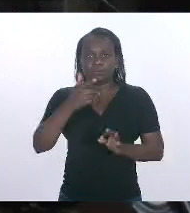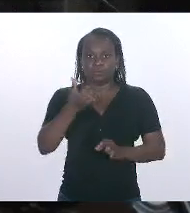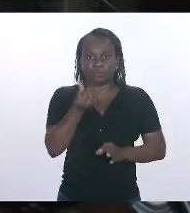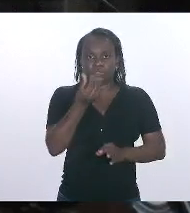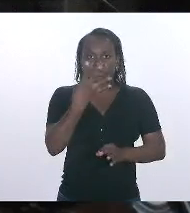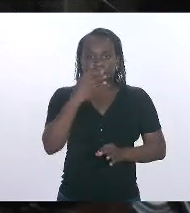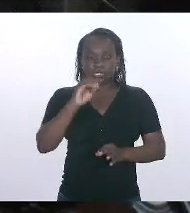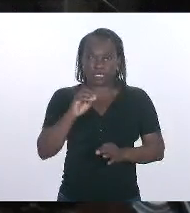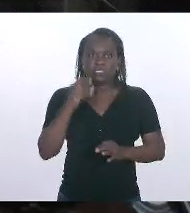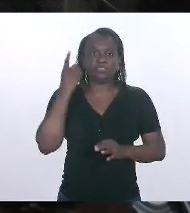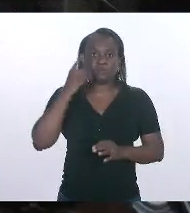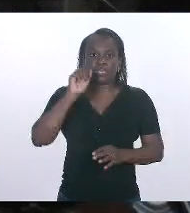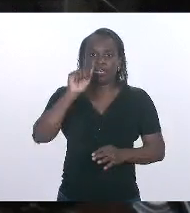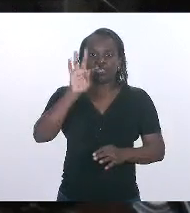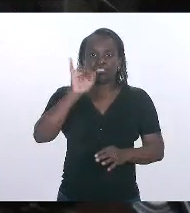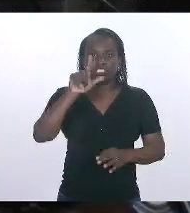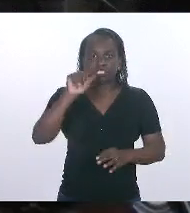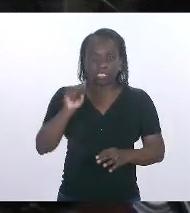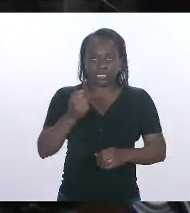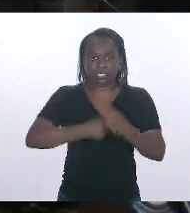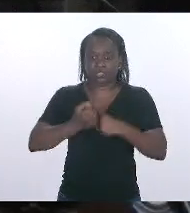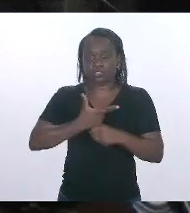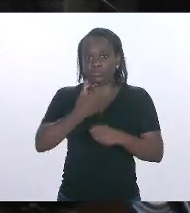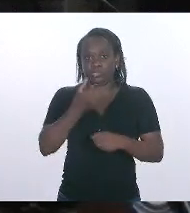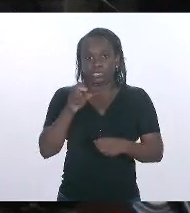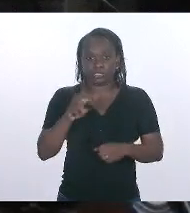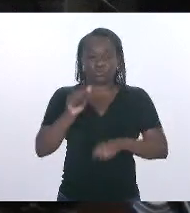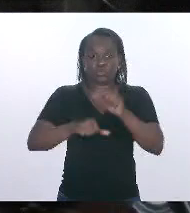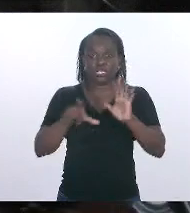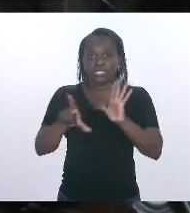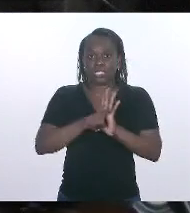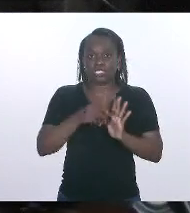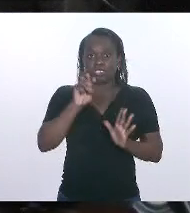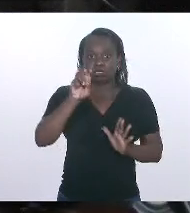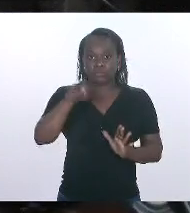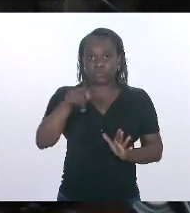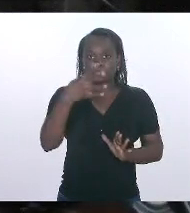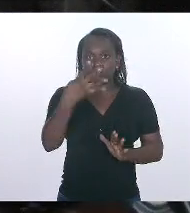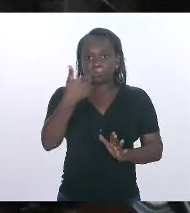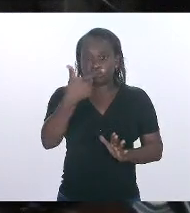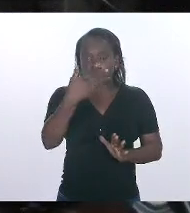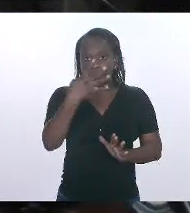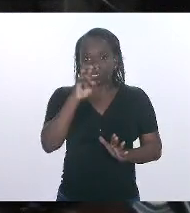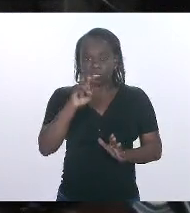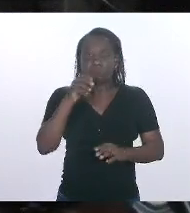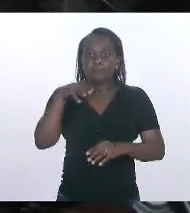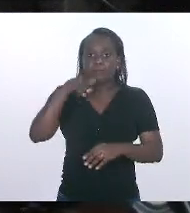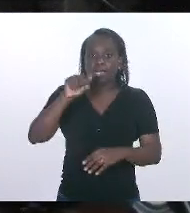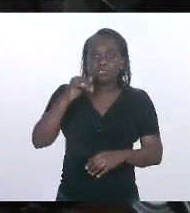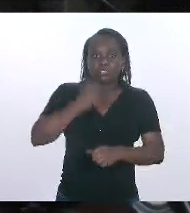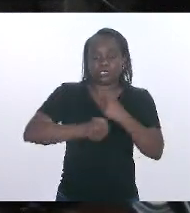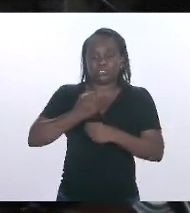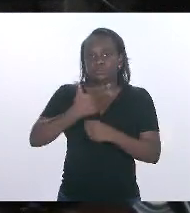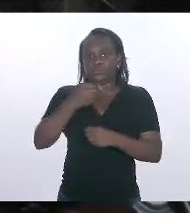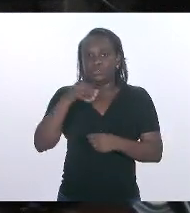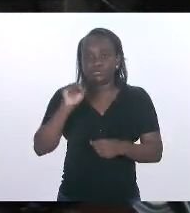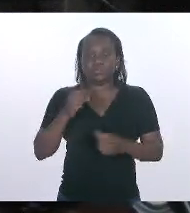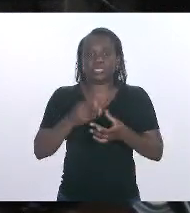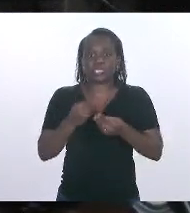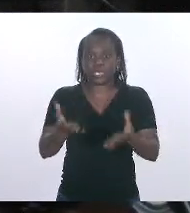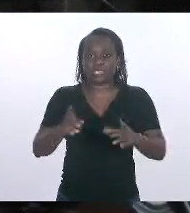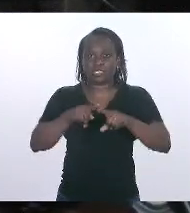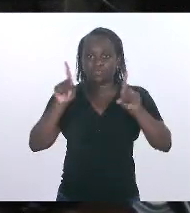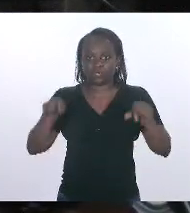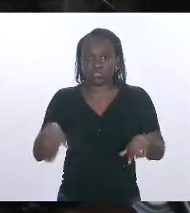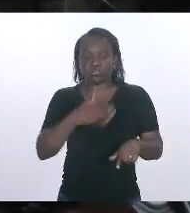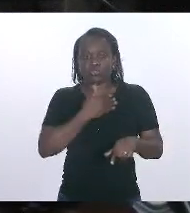autoria do deputado Átila Nunes, que altera a Lei 5.245, de 20 de maio de 2008, para conceder aos servidores públicos do Estado direito à